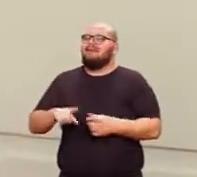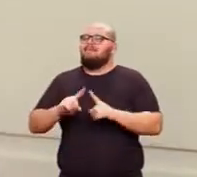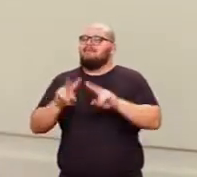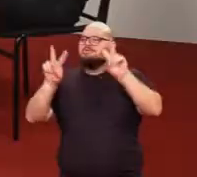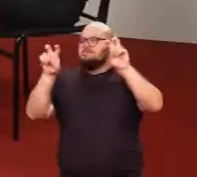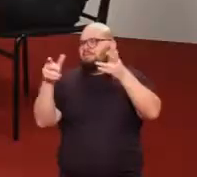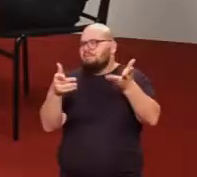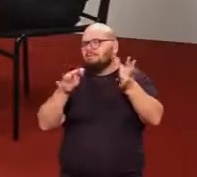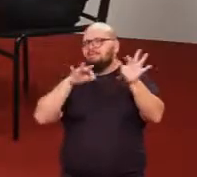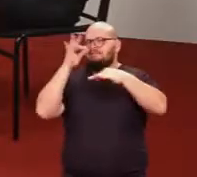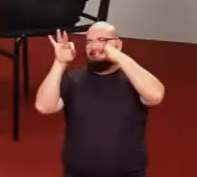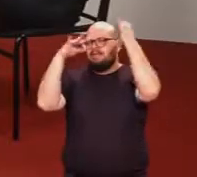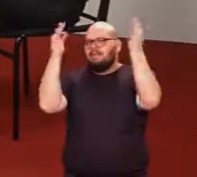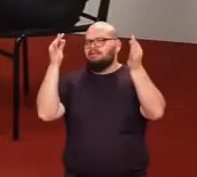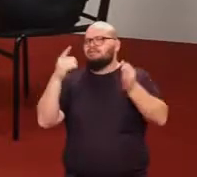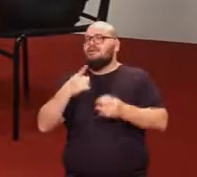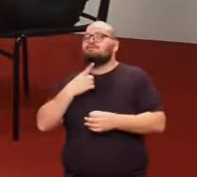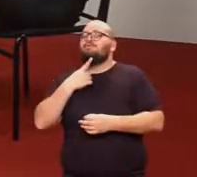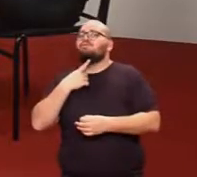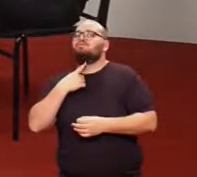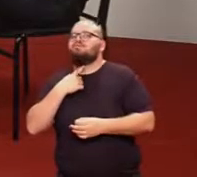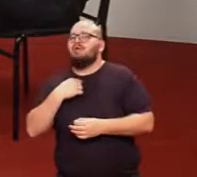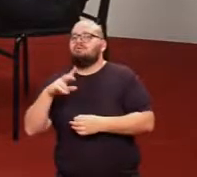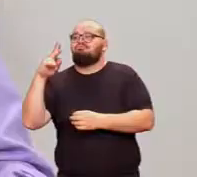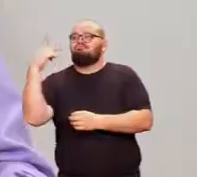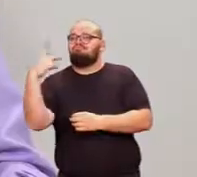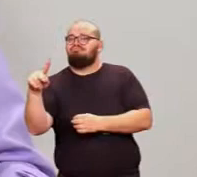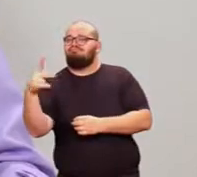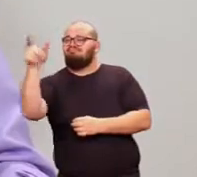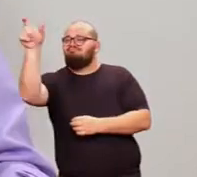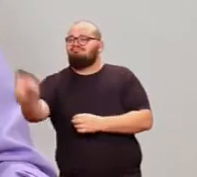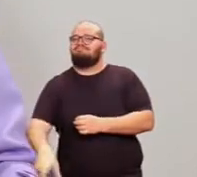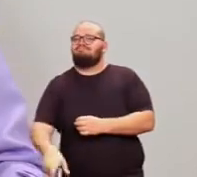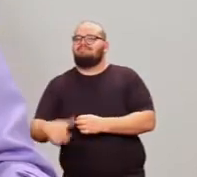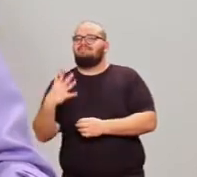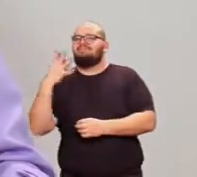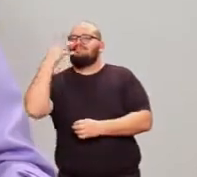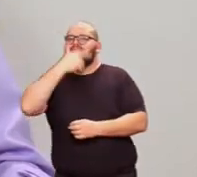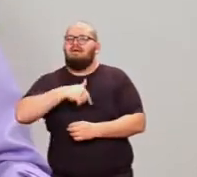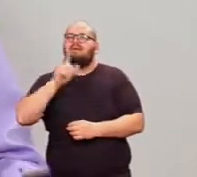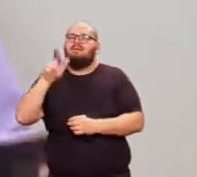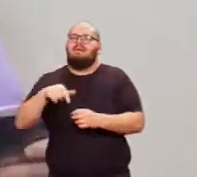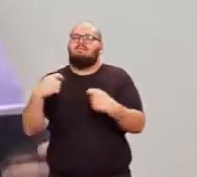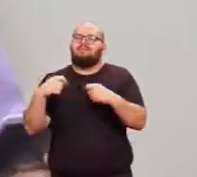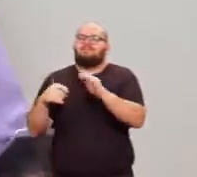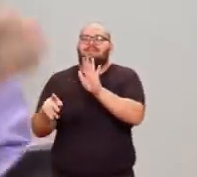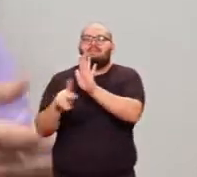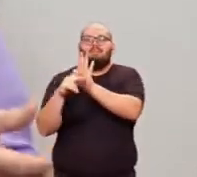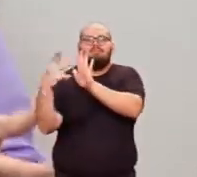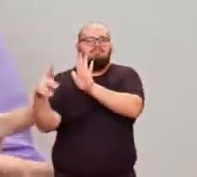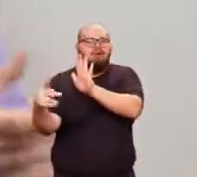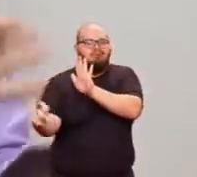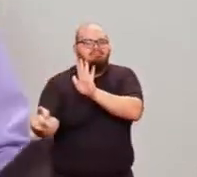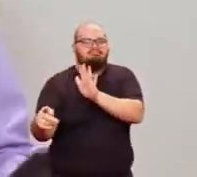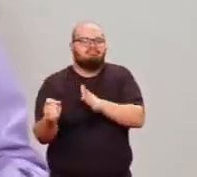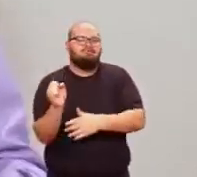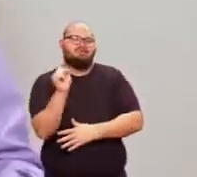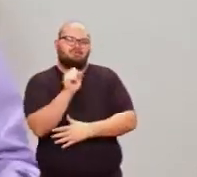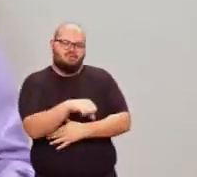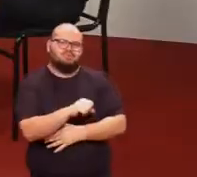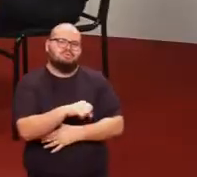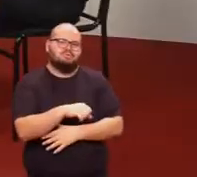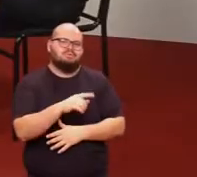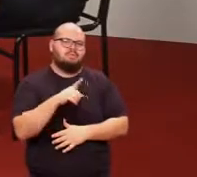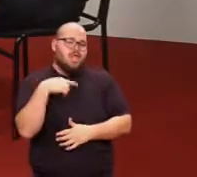Sim. Então... Quer dizer, sempre, no caso estético, a vontade do sujeito, o belo do sujeito precisa